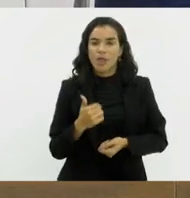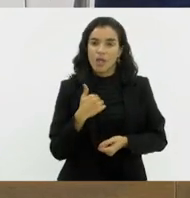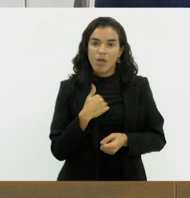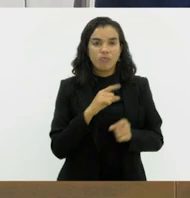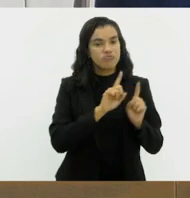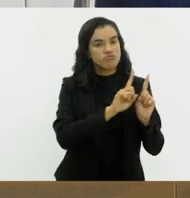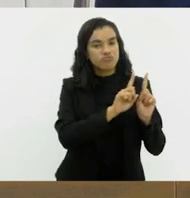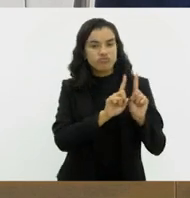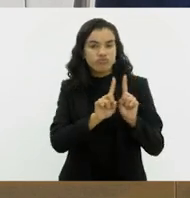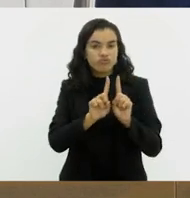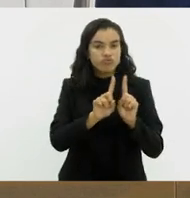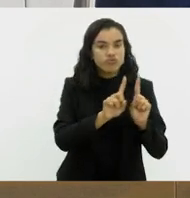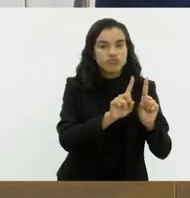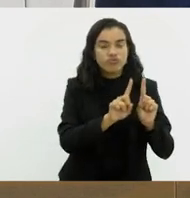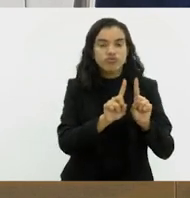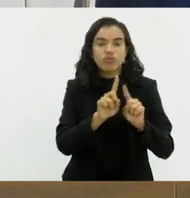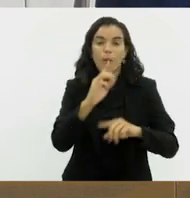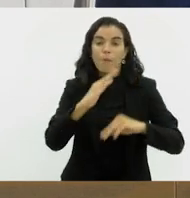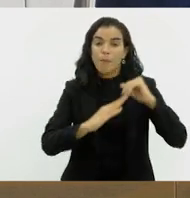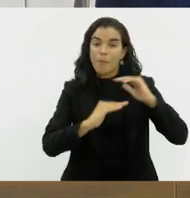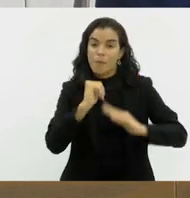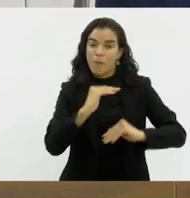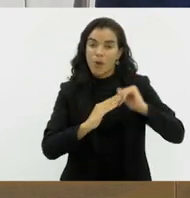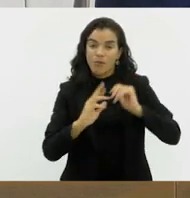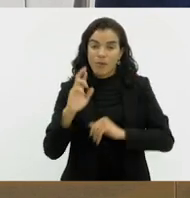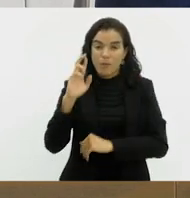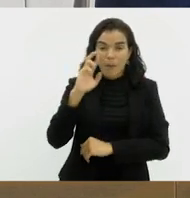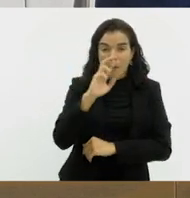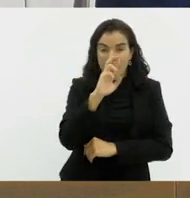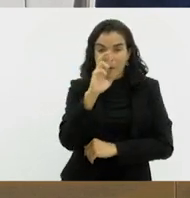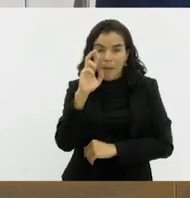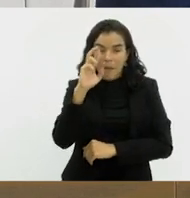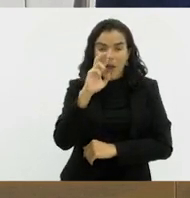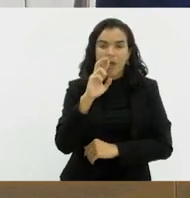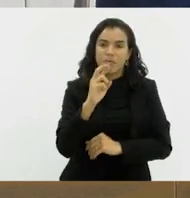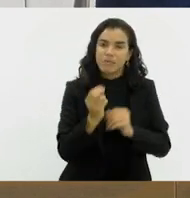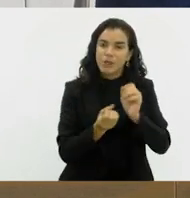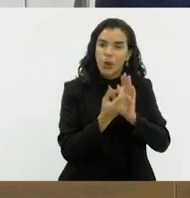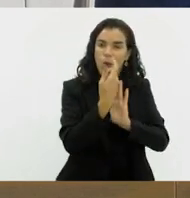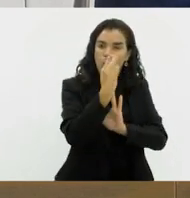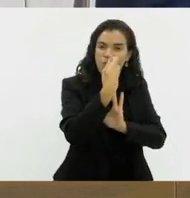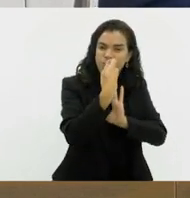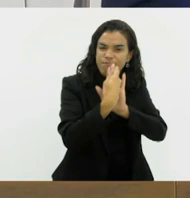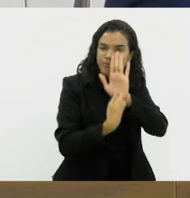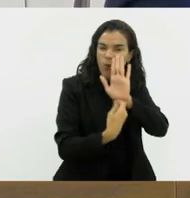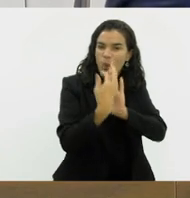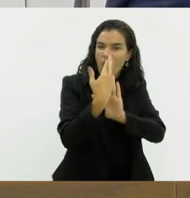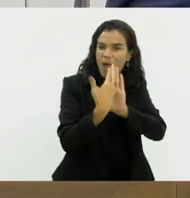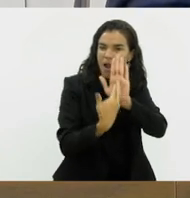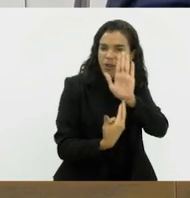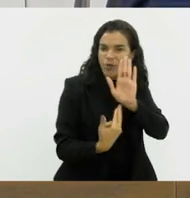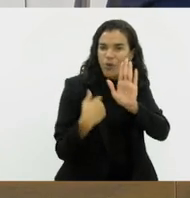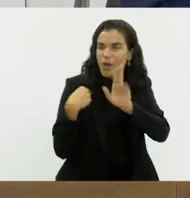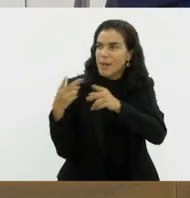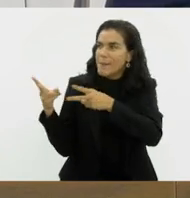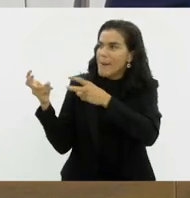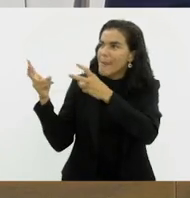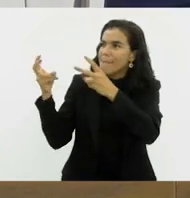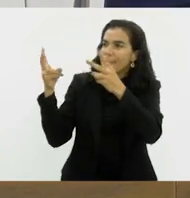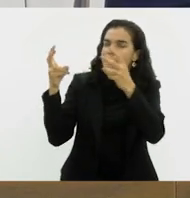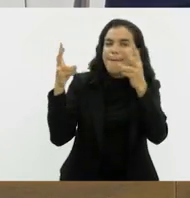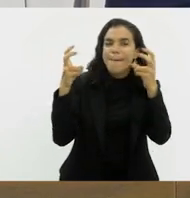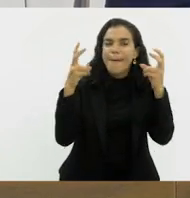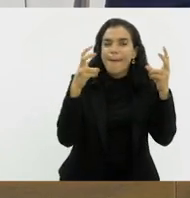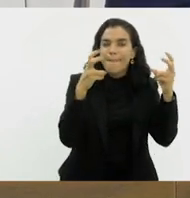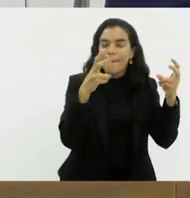especialista do Ministério Público, um técnico pericial, que fez um relatório sobre o que ele observou,